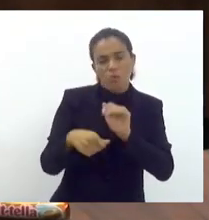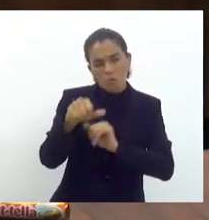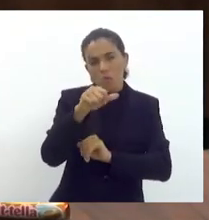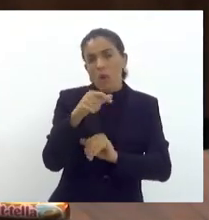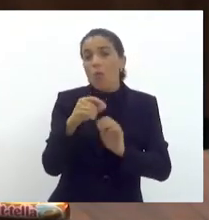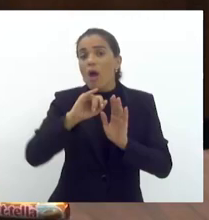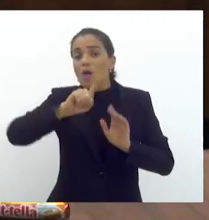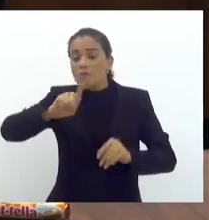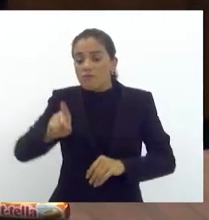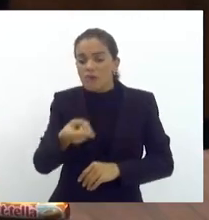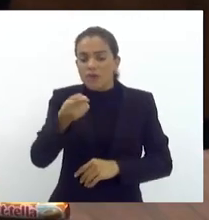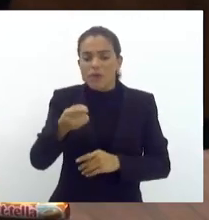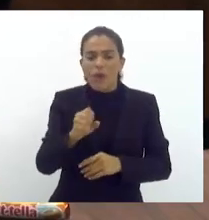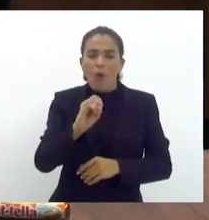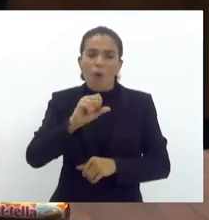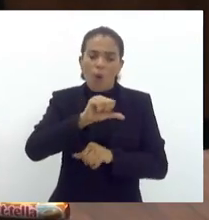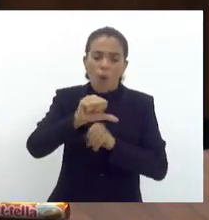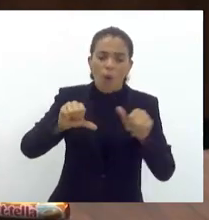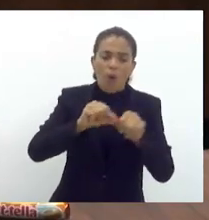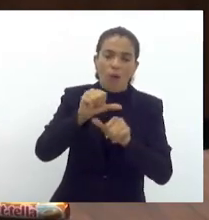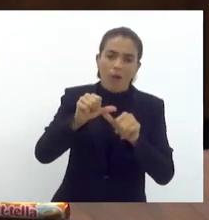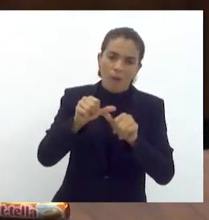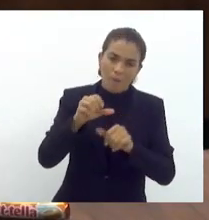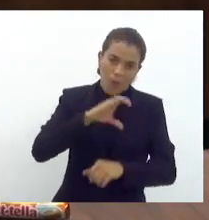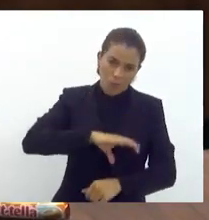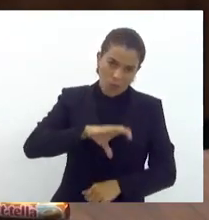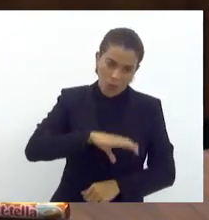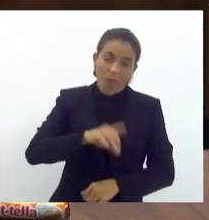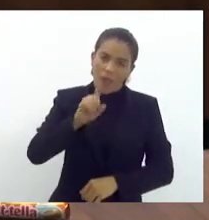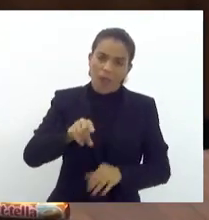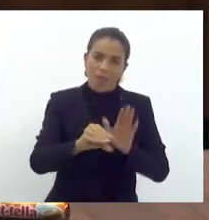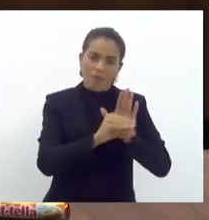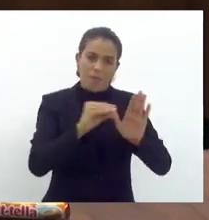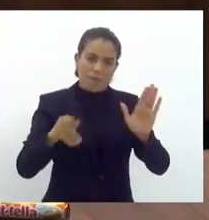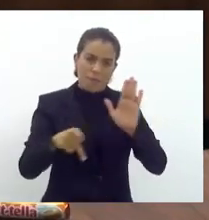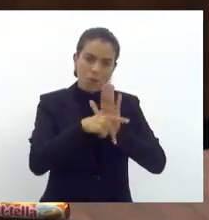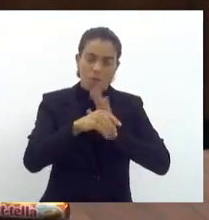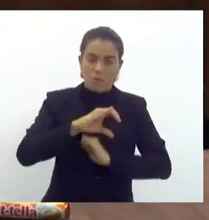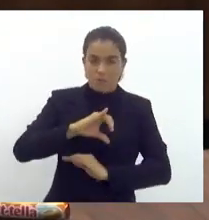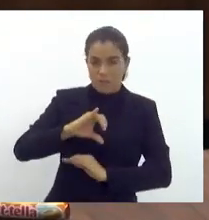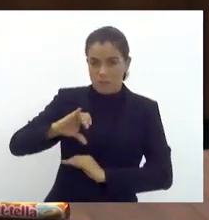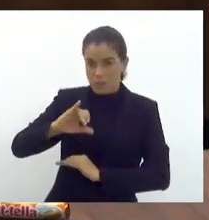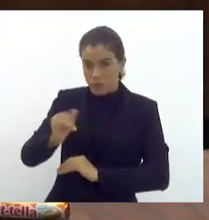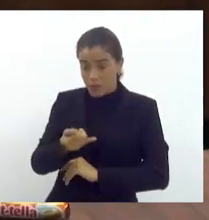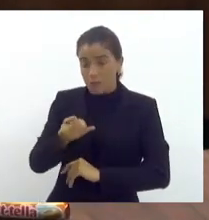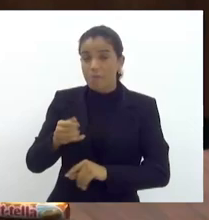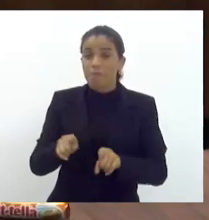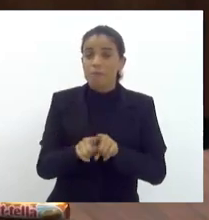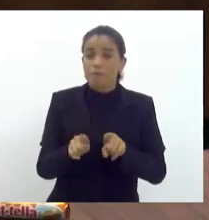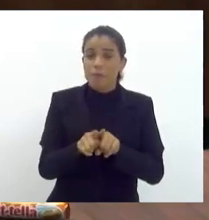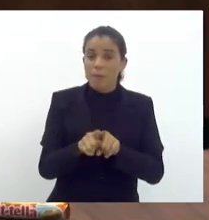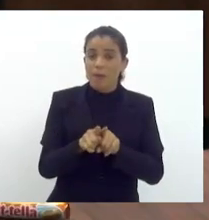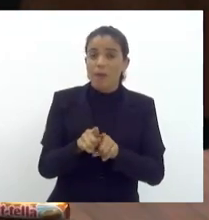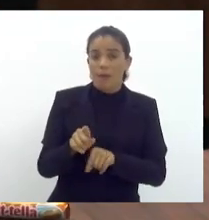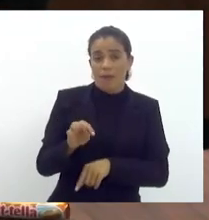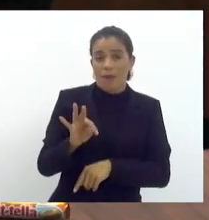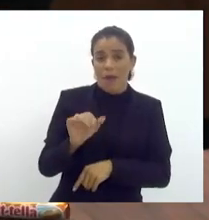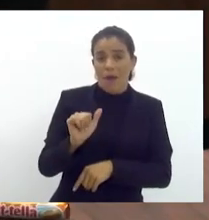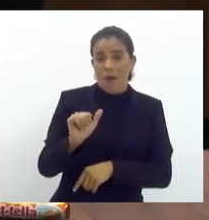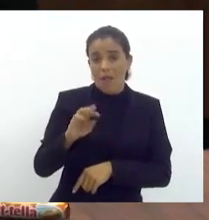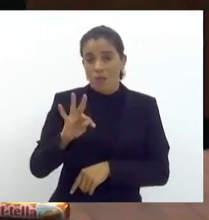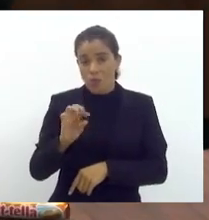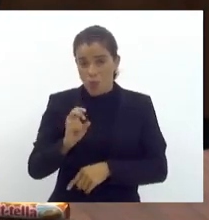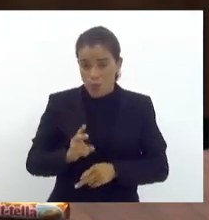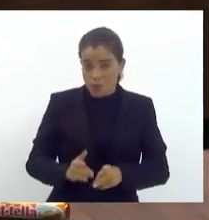uma vírgula ou corrija um erro de português é uma emenda da ccj ato contínuo projeto recebe emendas de plenário